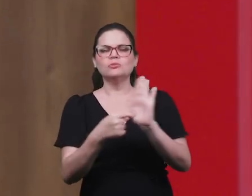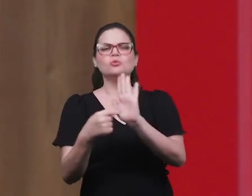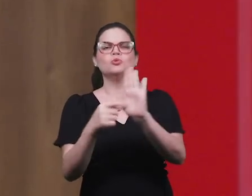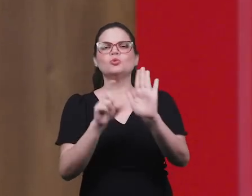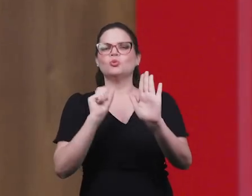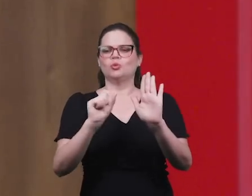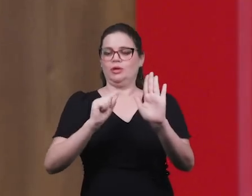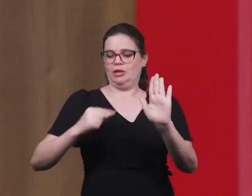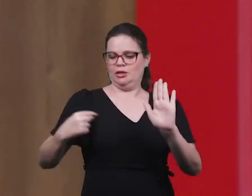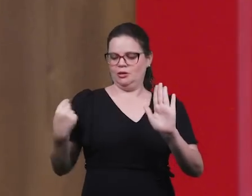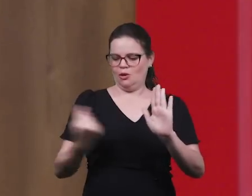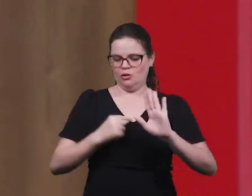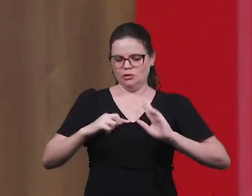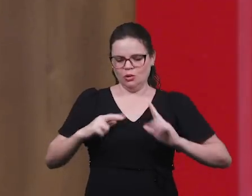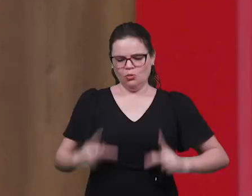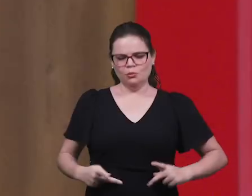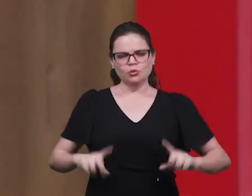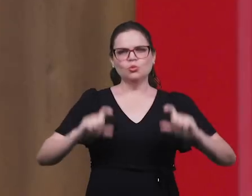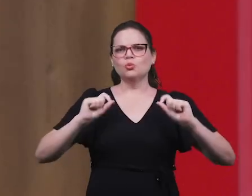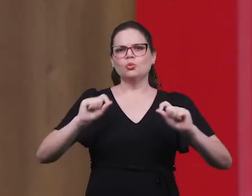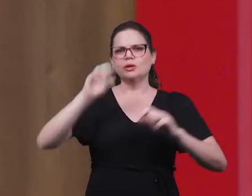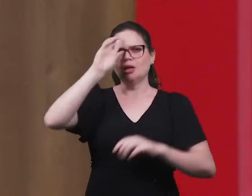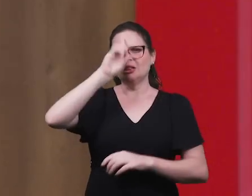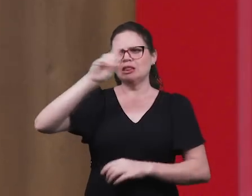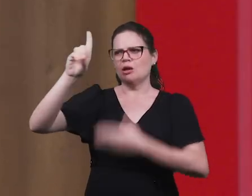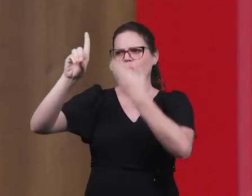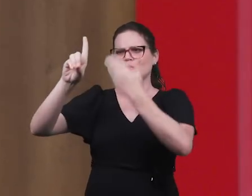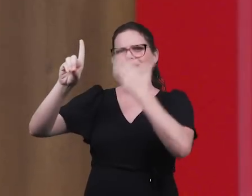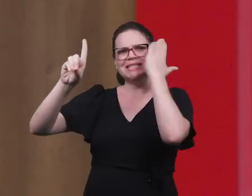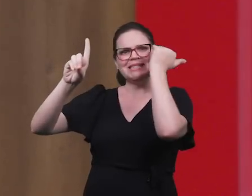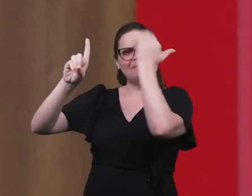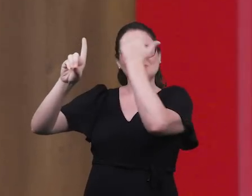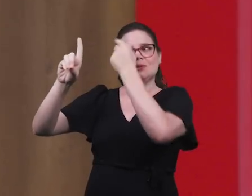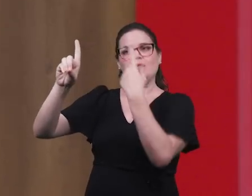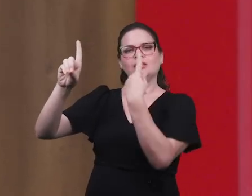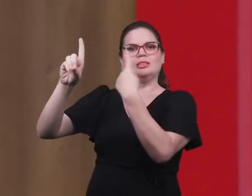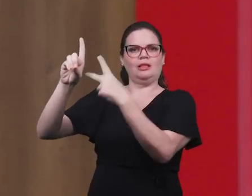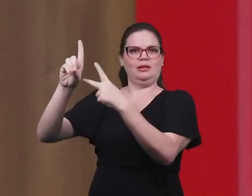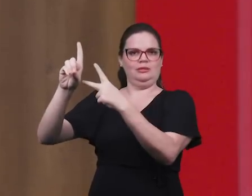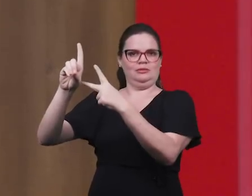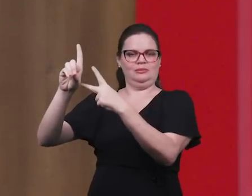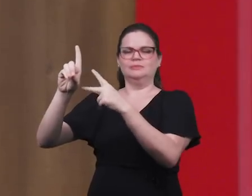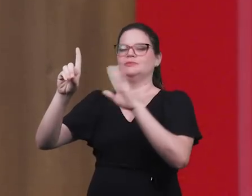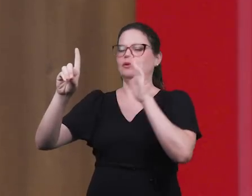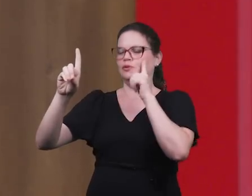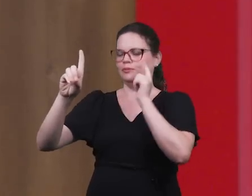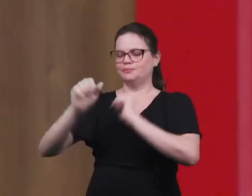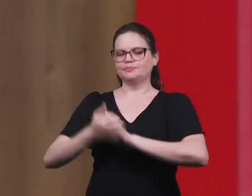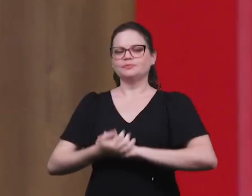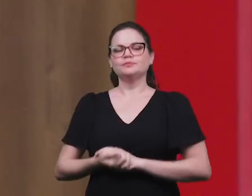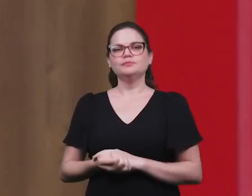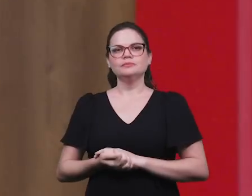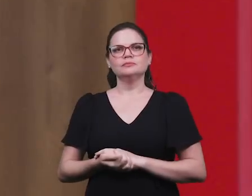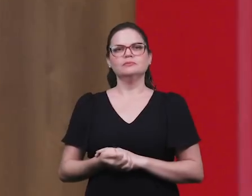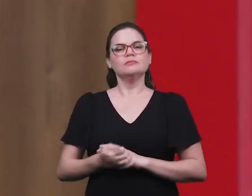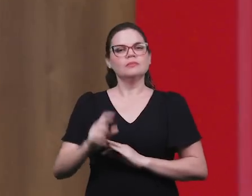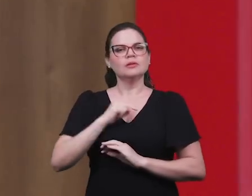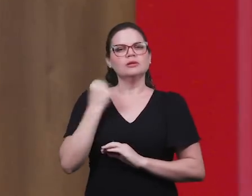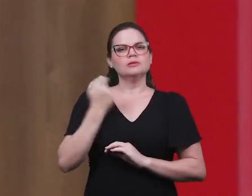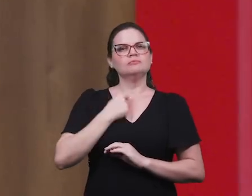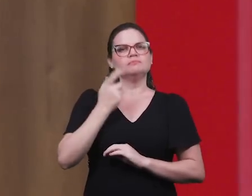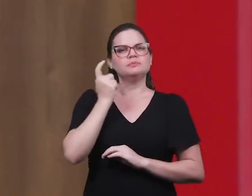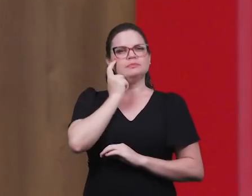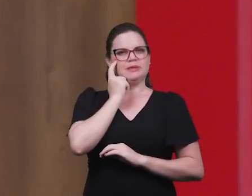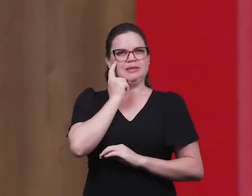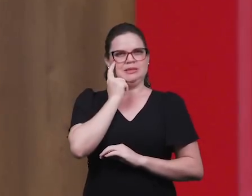nós, seres humanos, aquilo que é a sabedoria de Deus. Nós temos uma ideia de que